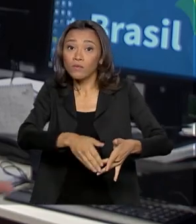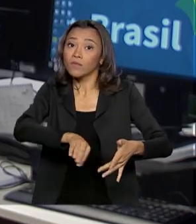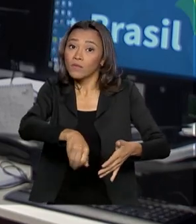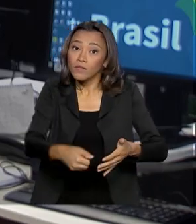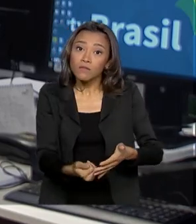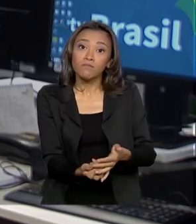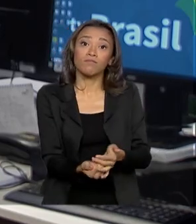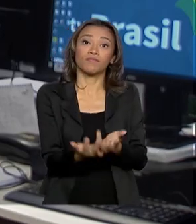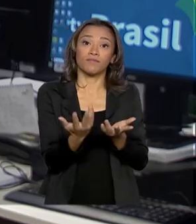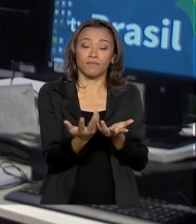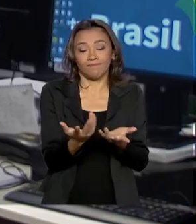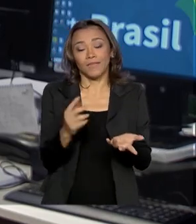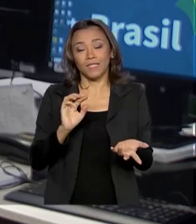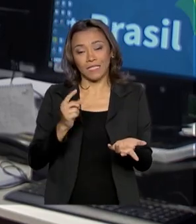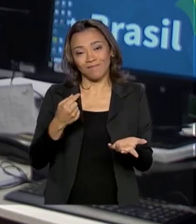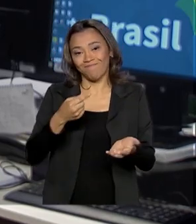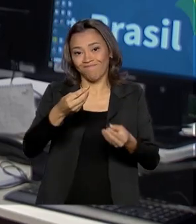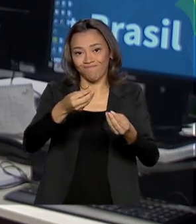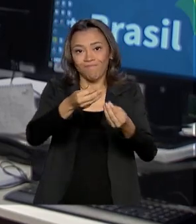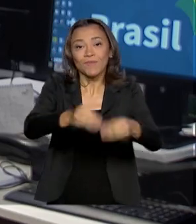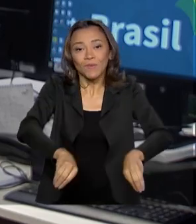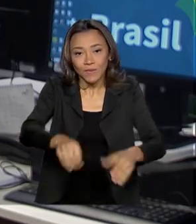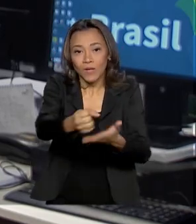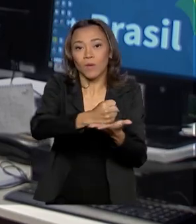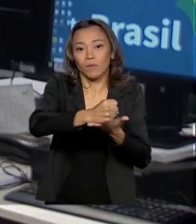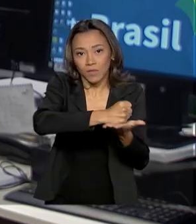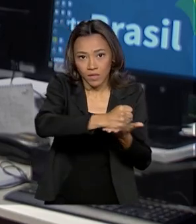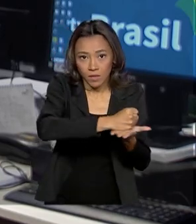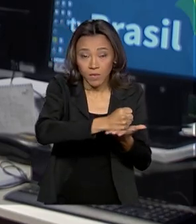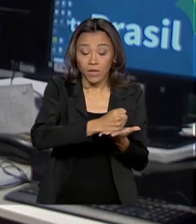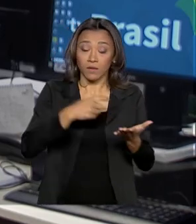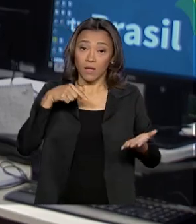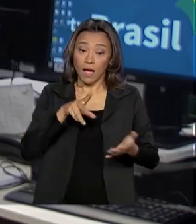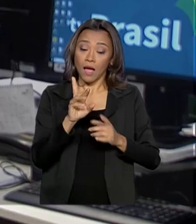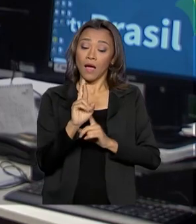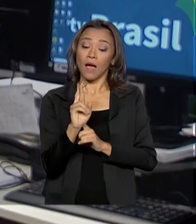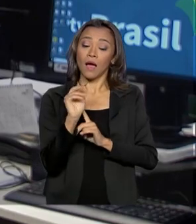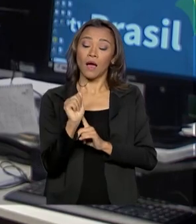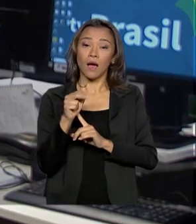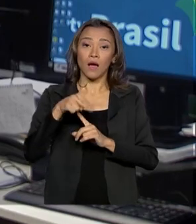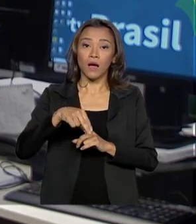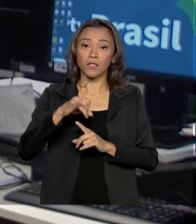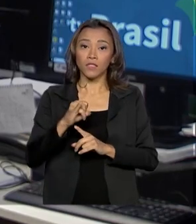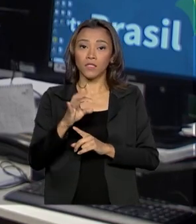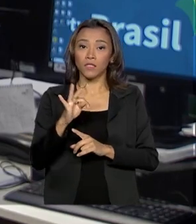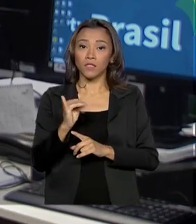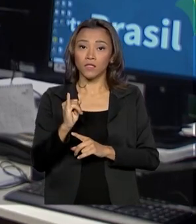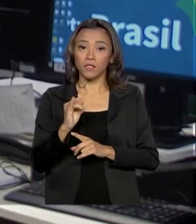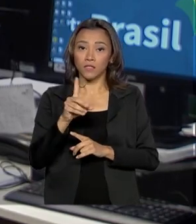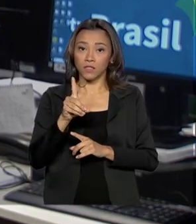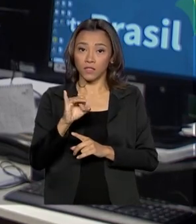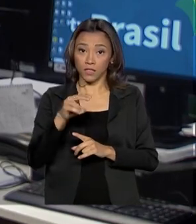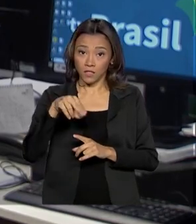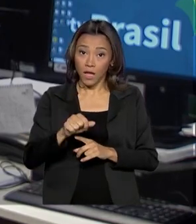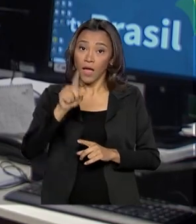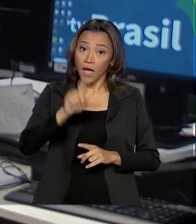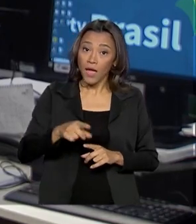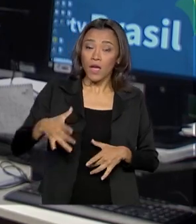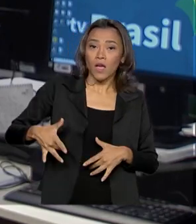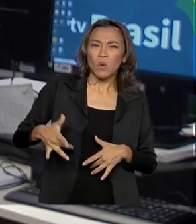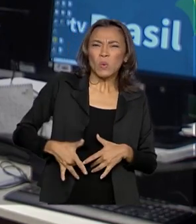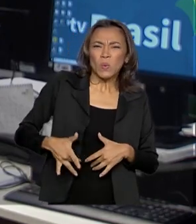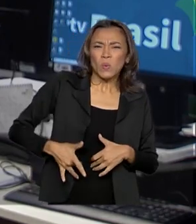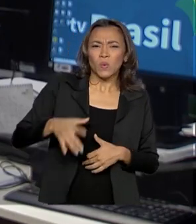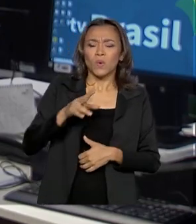e contaminar o medicamento. A ranitidina é um remédio muito usado pro tratamento de úlcera gástrica e, por isso, essa